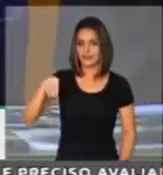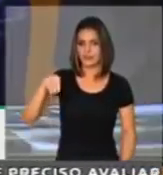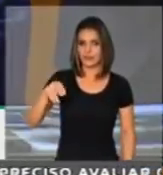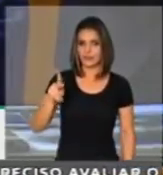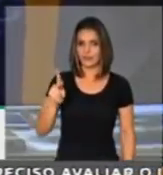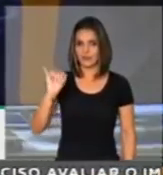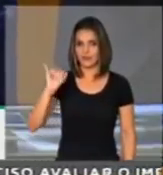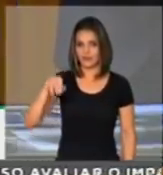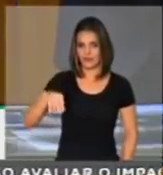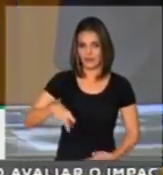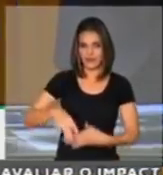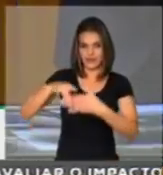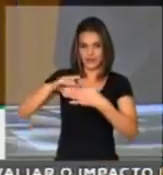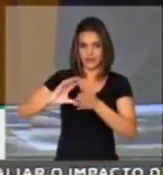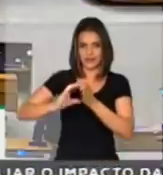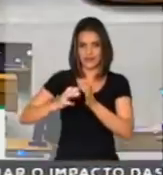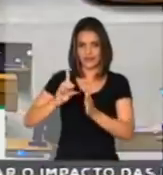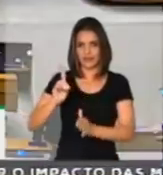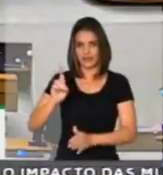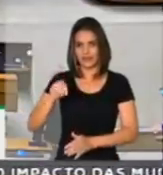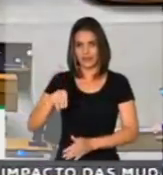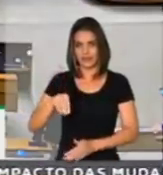E como líder do DEM.